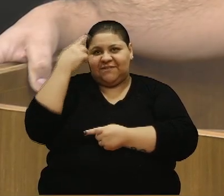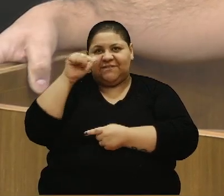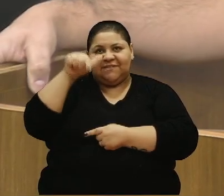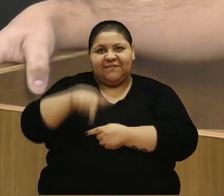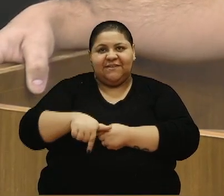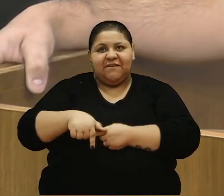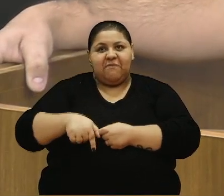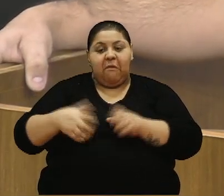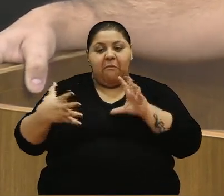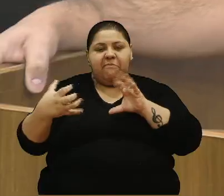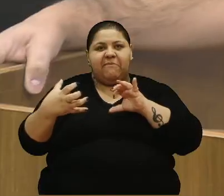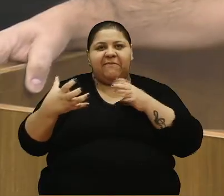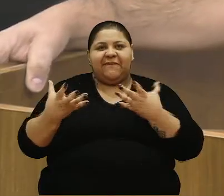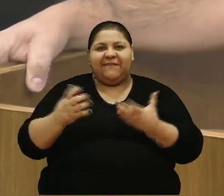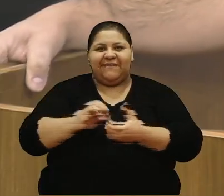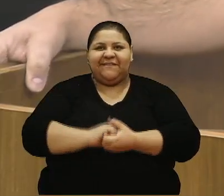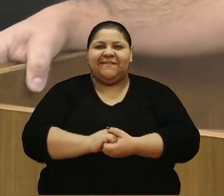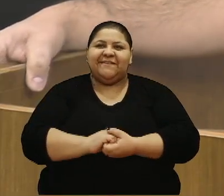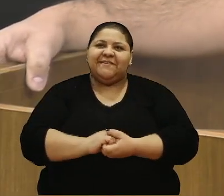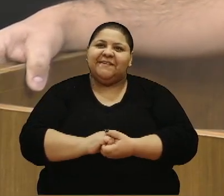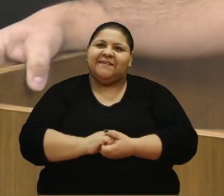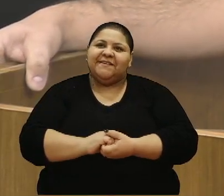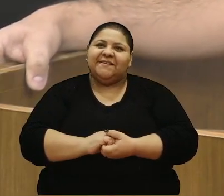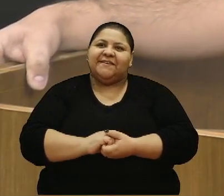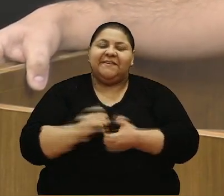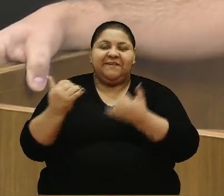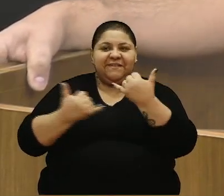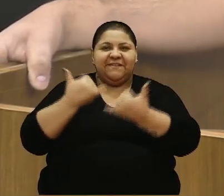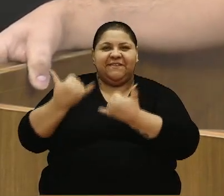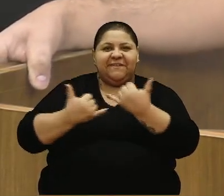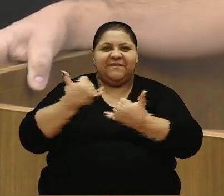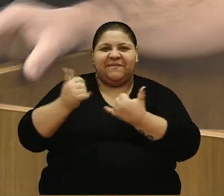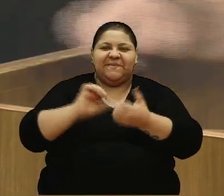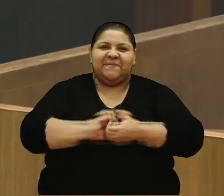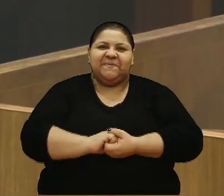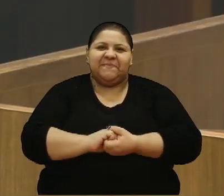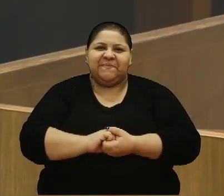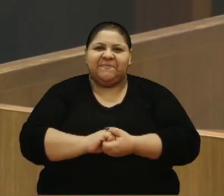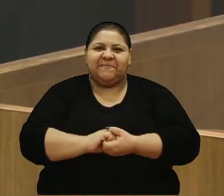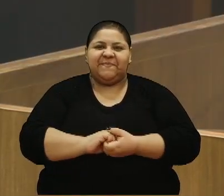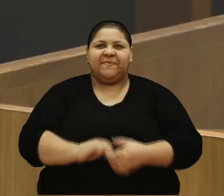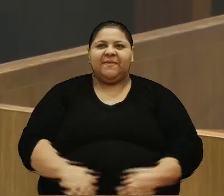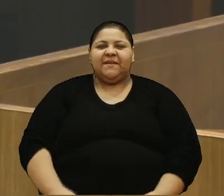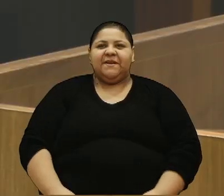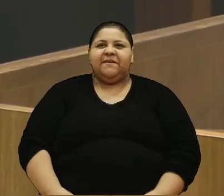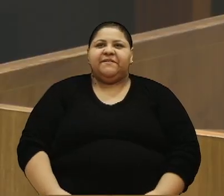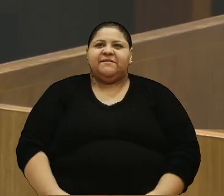brigar comigo? Não, estou brincando. Né?